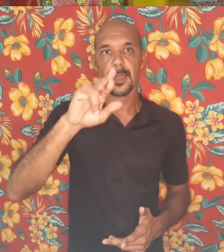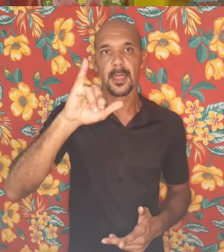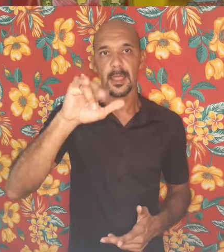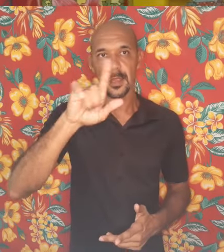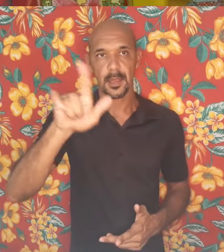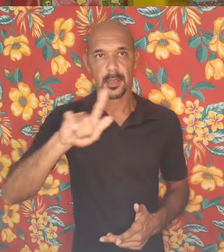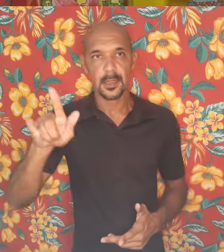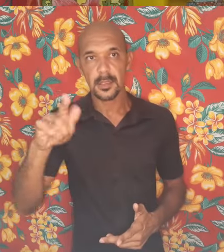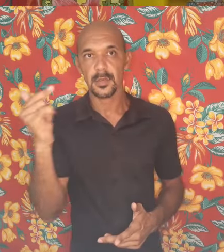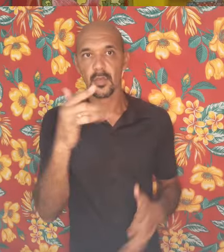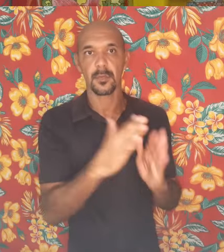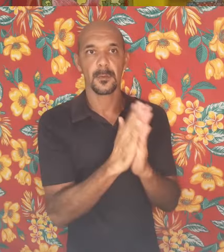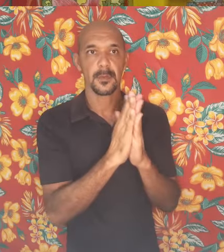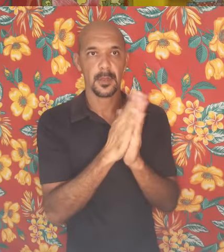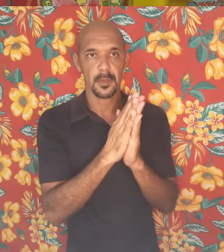Tá?